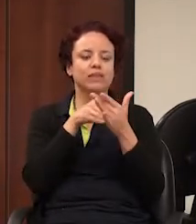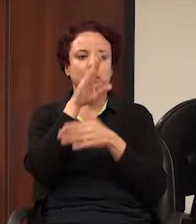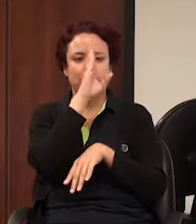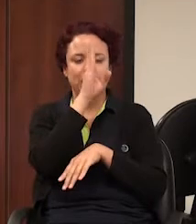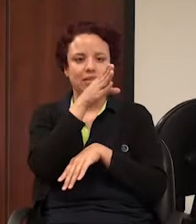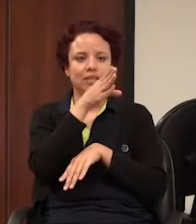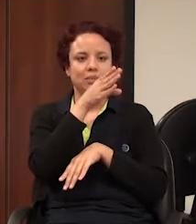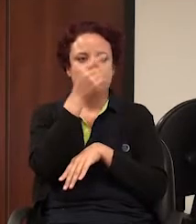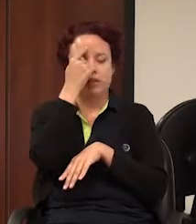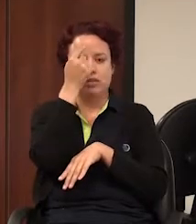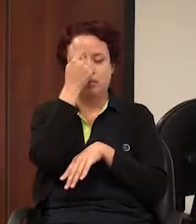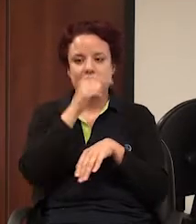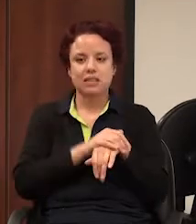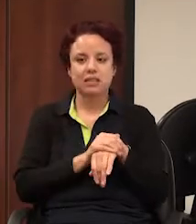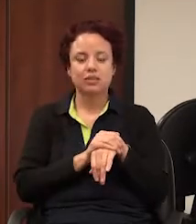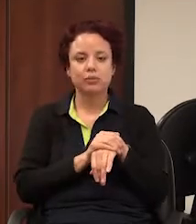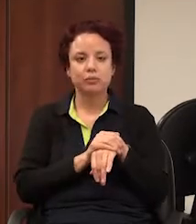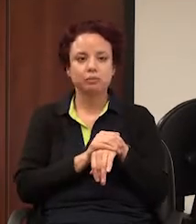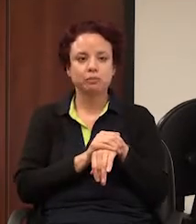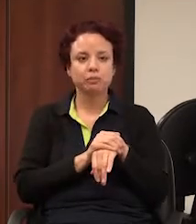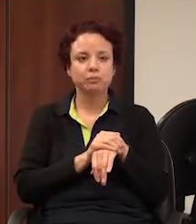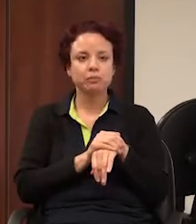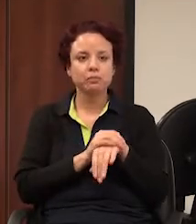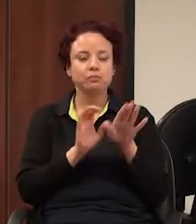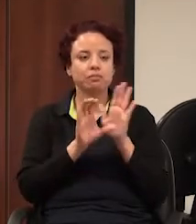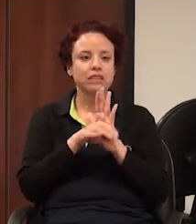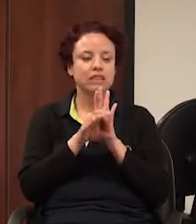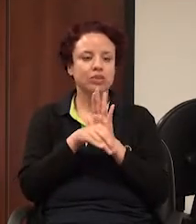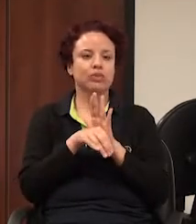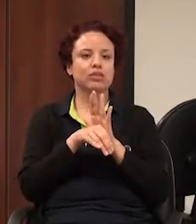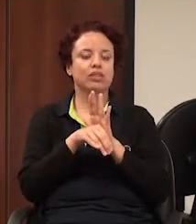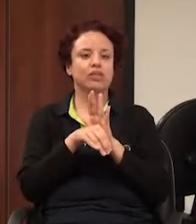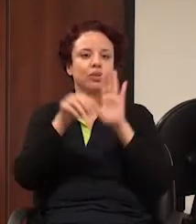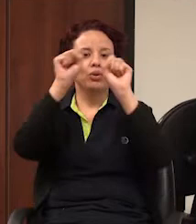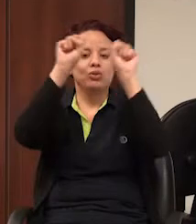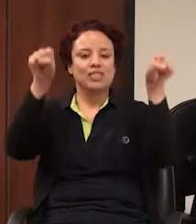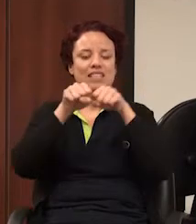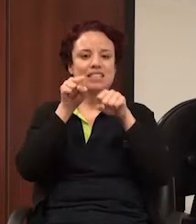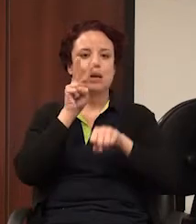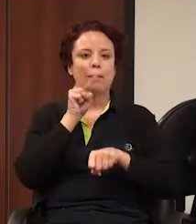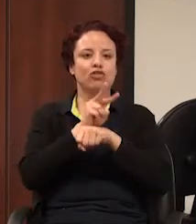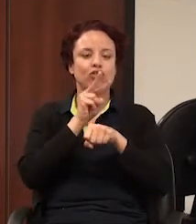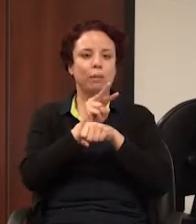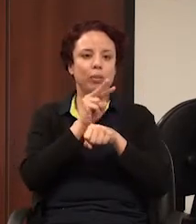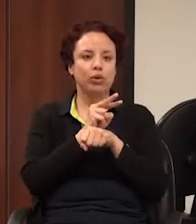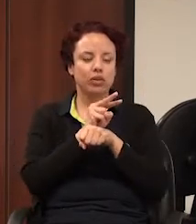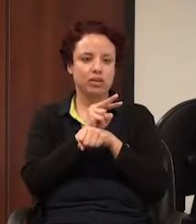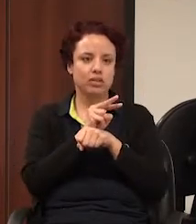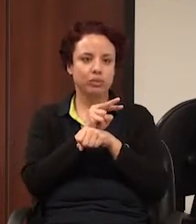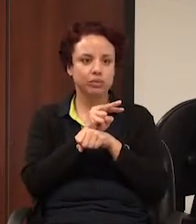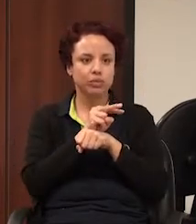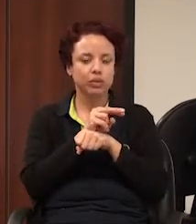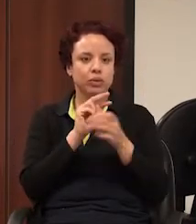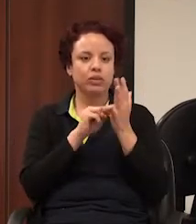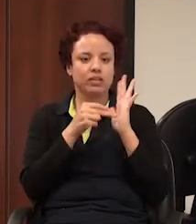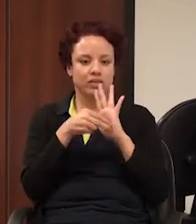principalmente daquilo que diz respeito a um sistema de proteção amplamente potencializado, ou